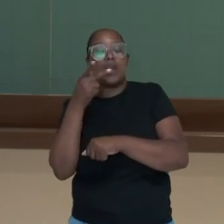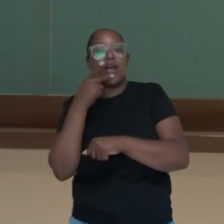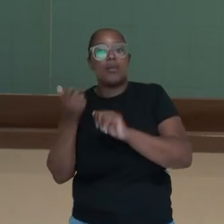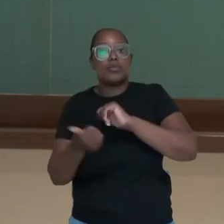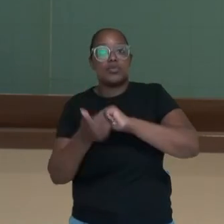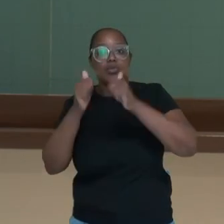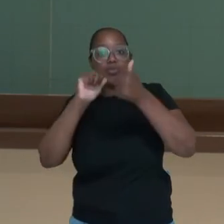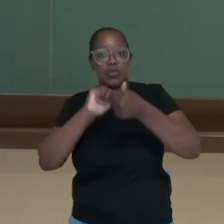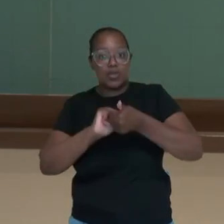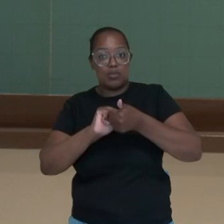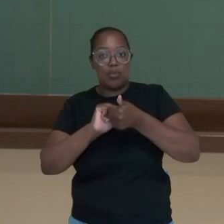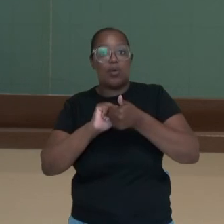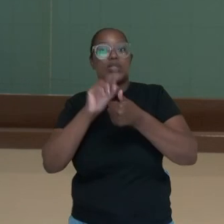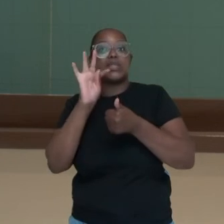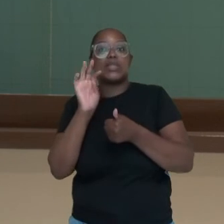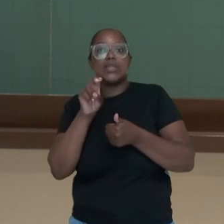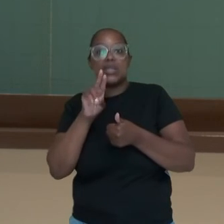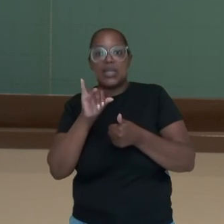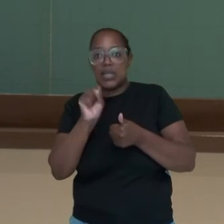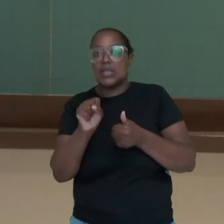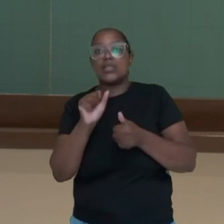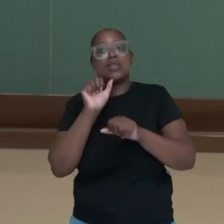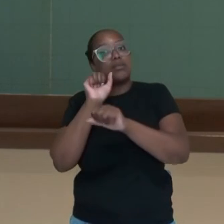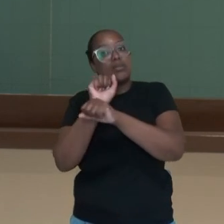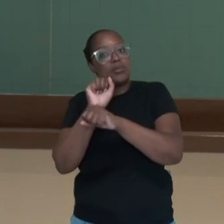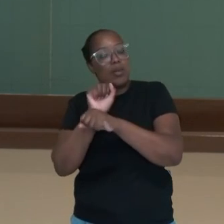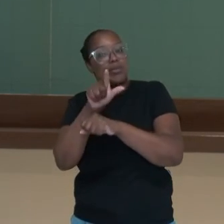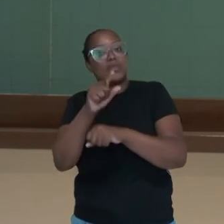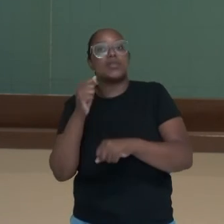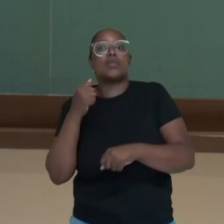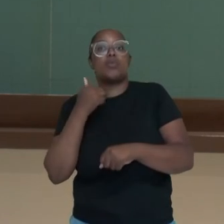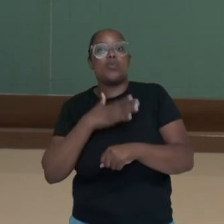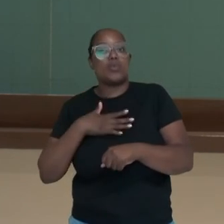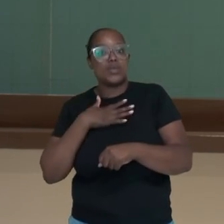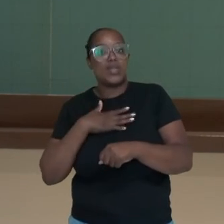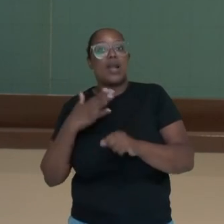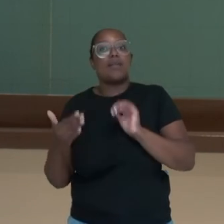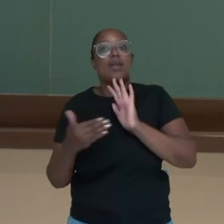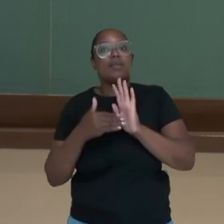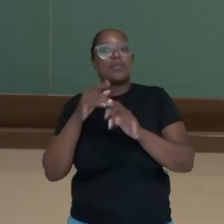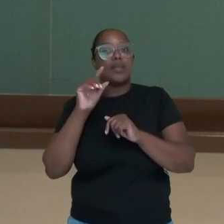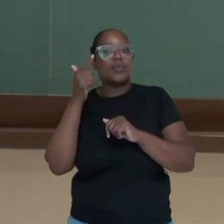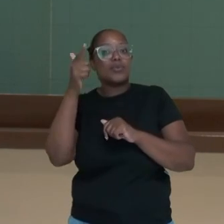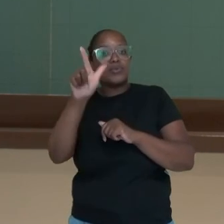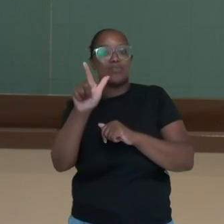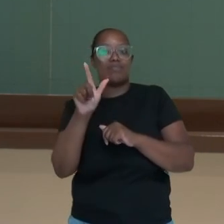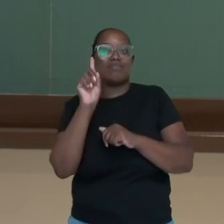esportes de rede, tênis de mesa. Espero que vocês tenham gostado e até breve.